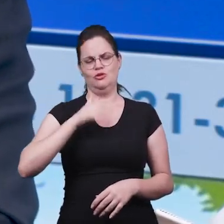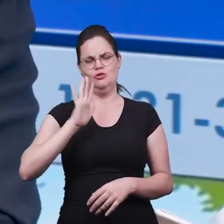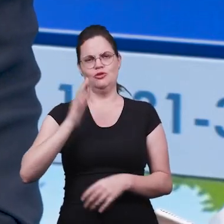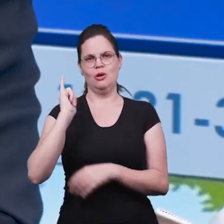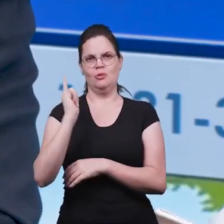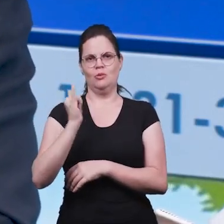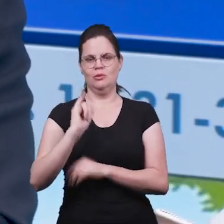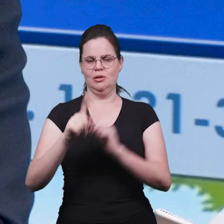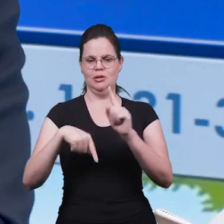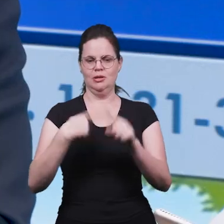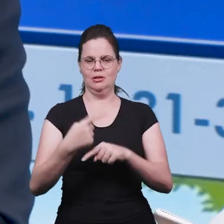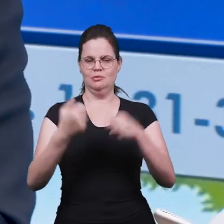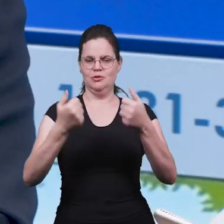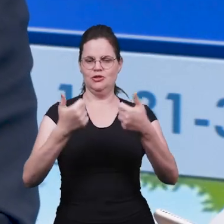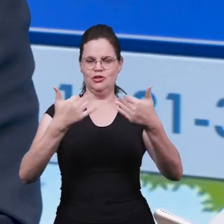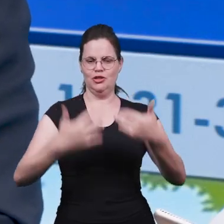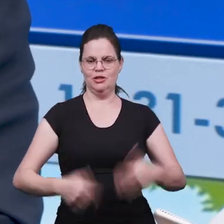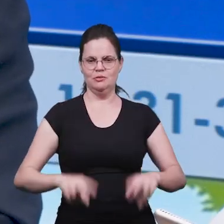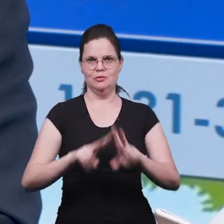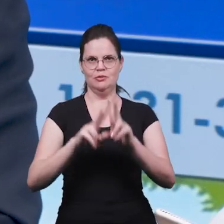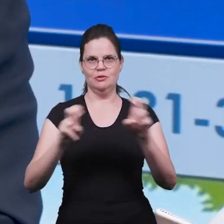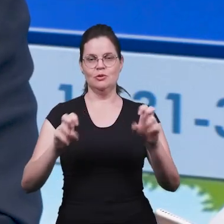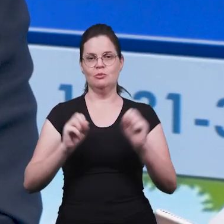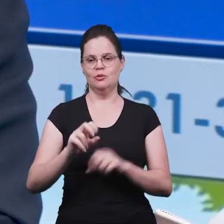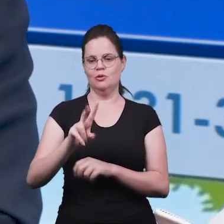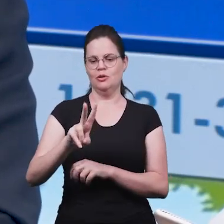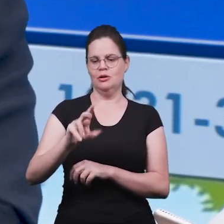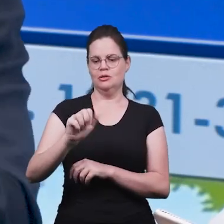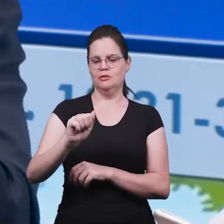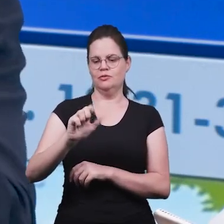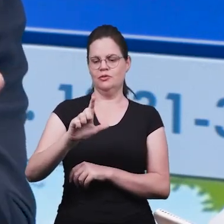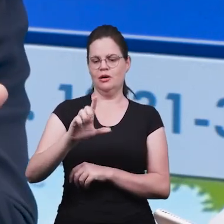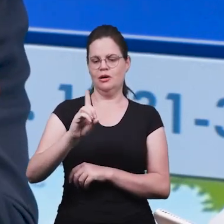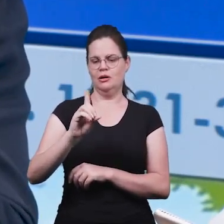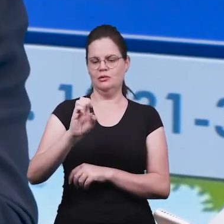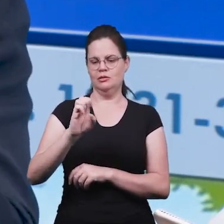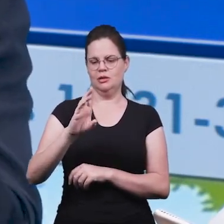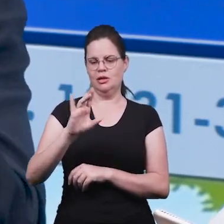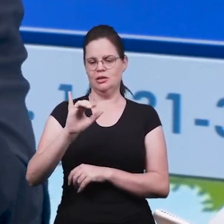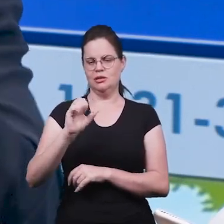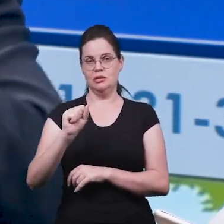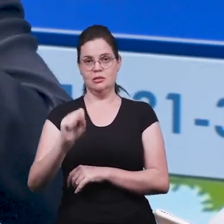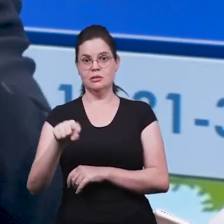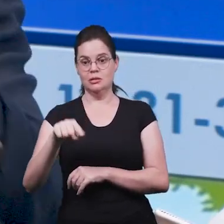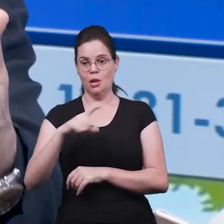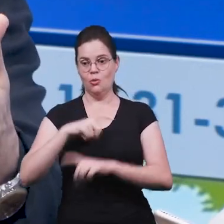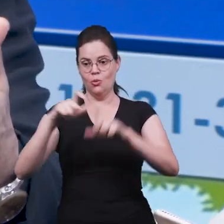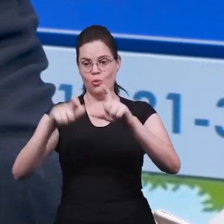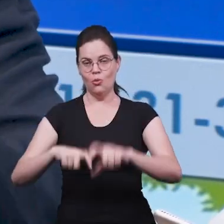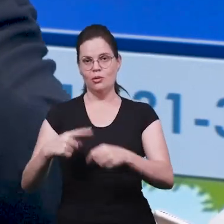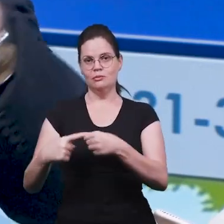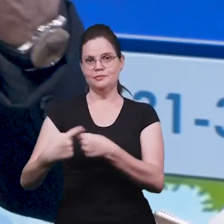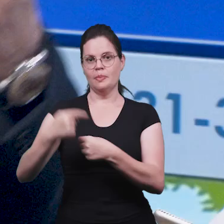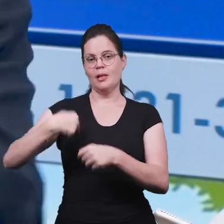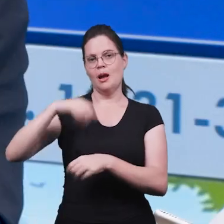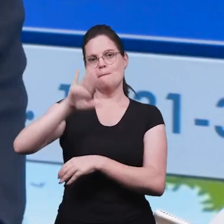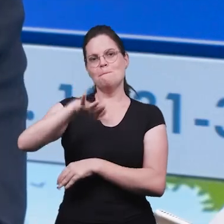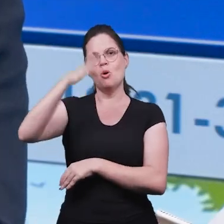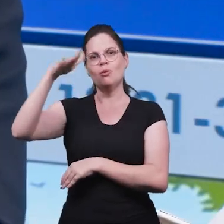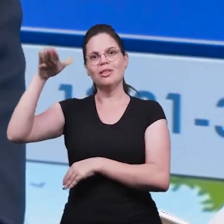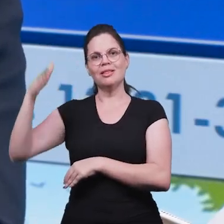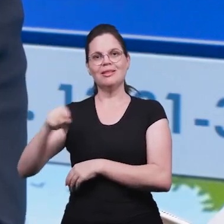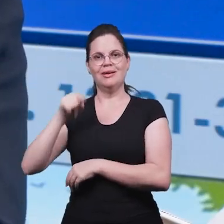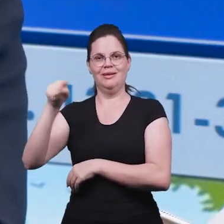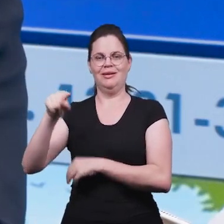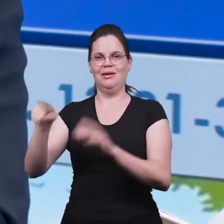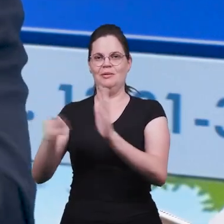aqui, e futuramente nós vamos ainda falar muito sobre os valdenses. Né? Tem uma cidade, praticamente uma aldeia, né, nas montanhas lá